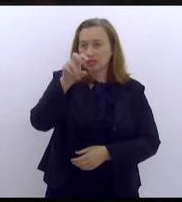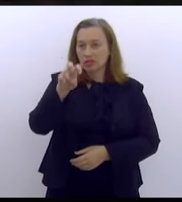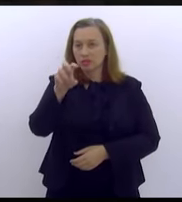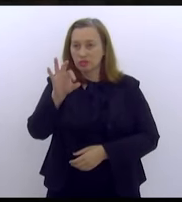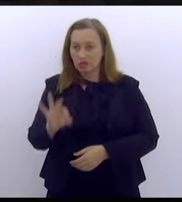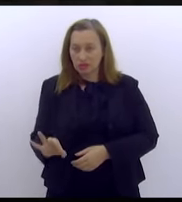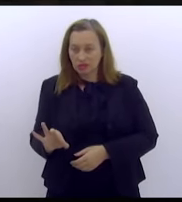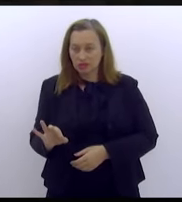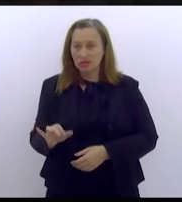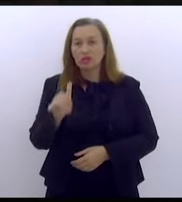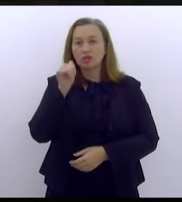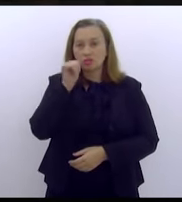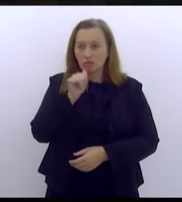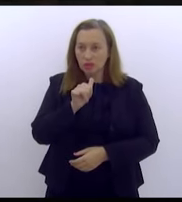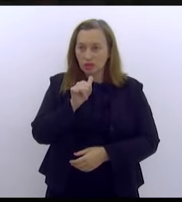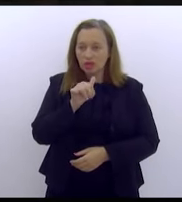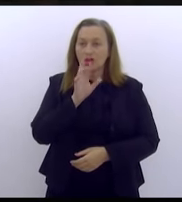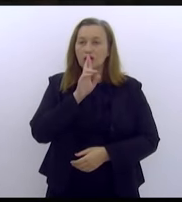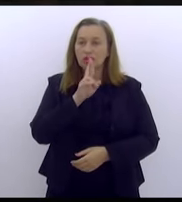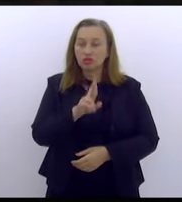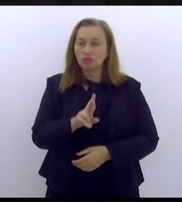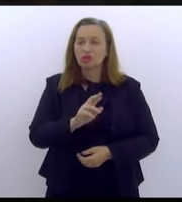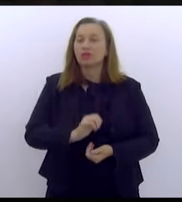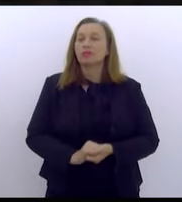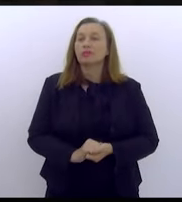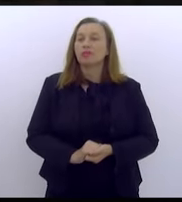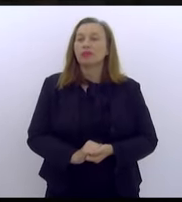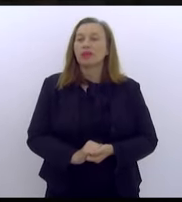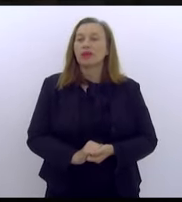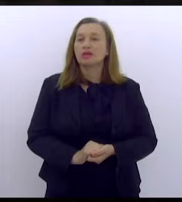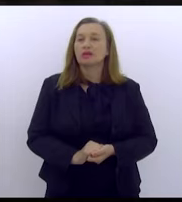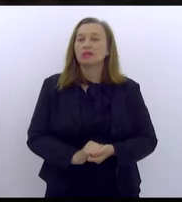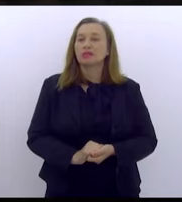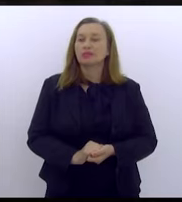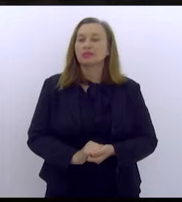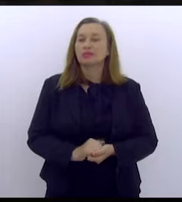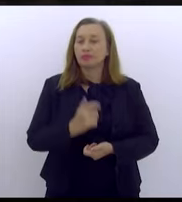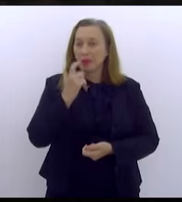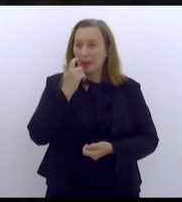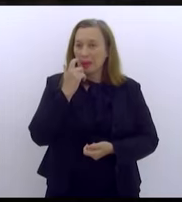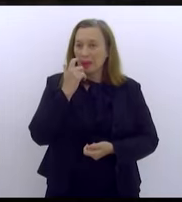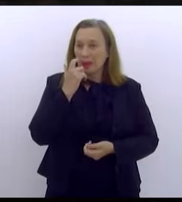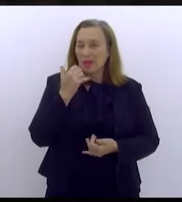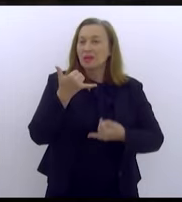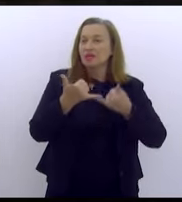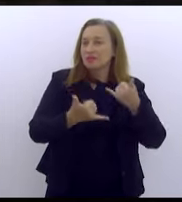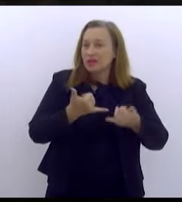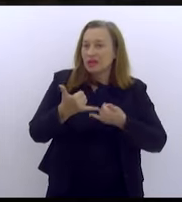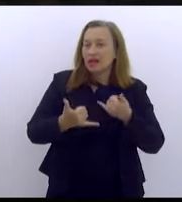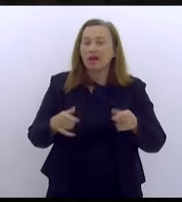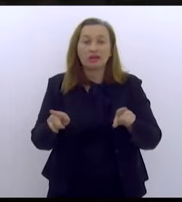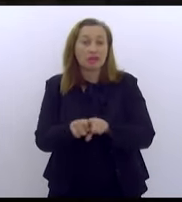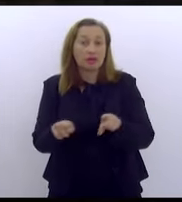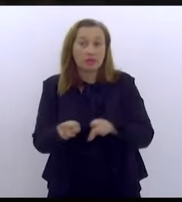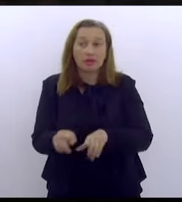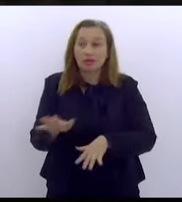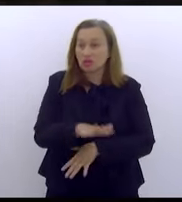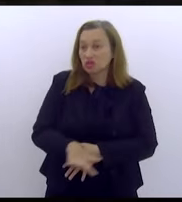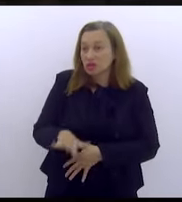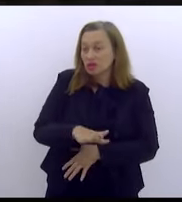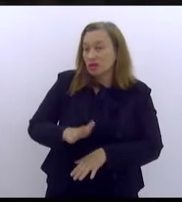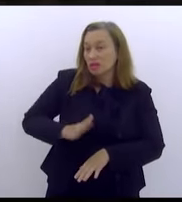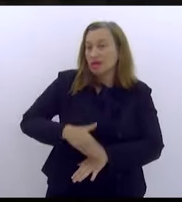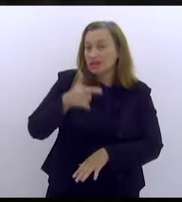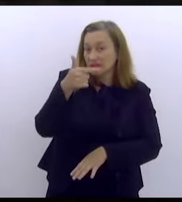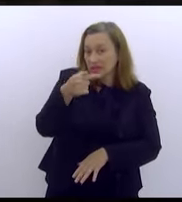75% das mulheres que responderam ao questionário. Aí ter que jogar, brincar também com as crianças, foram mais